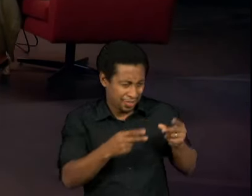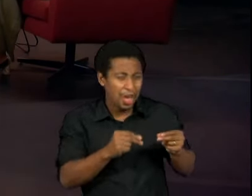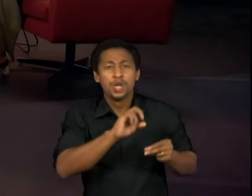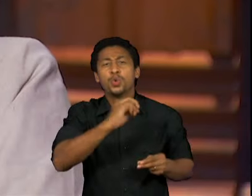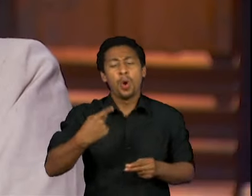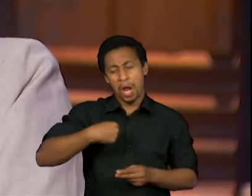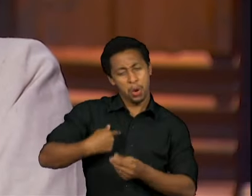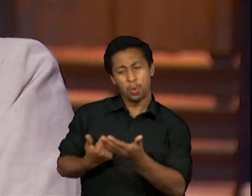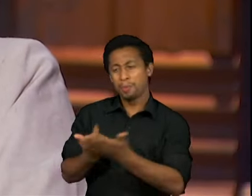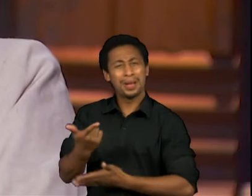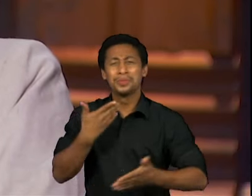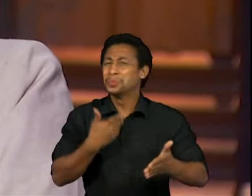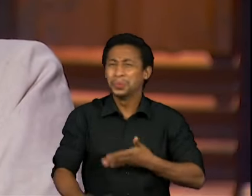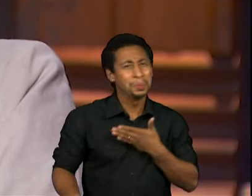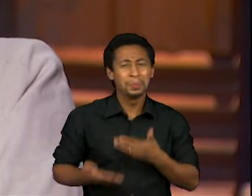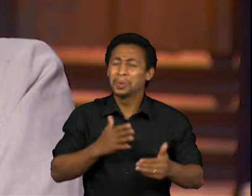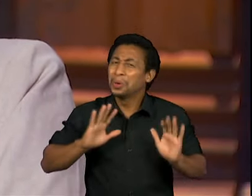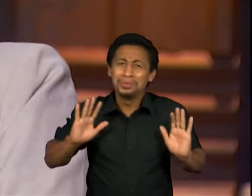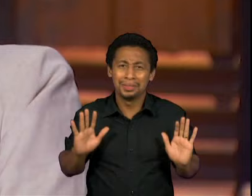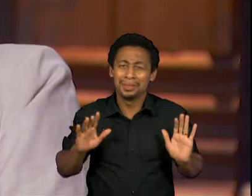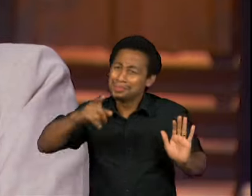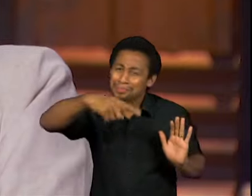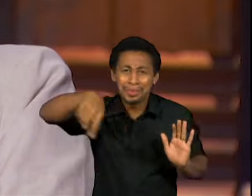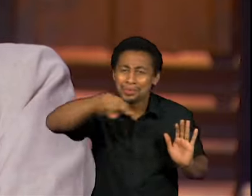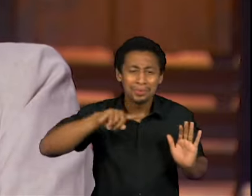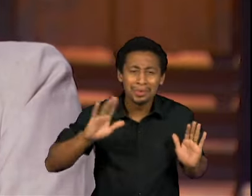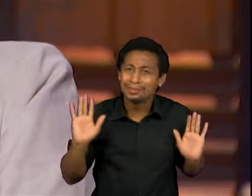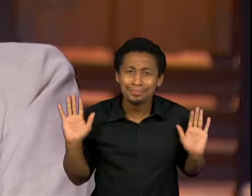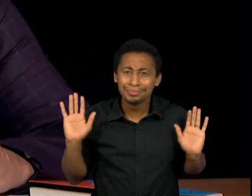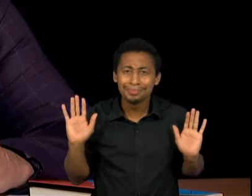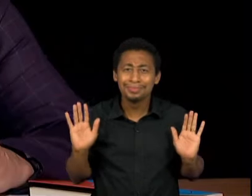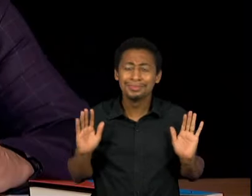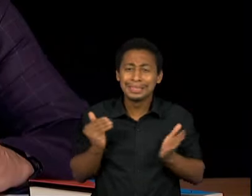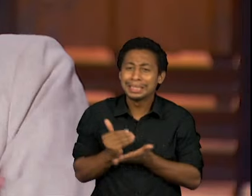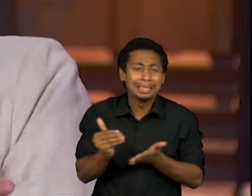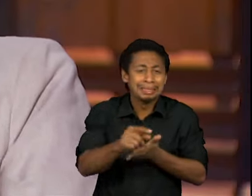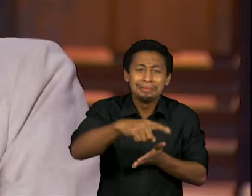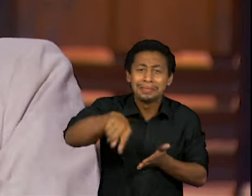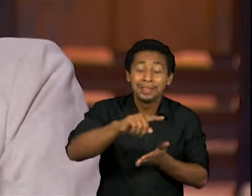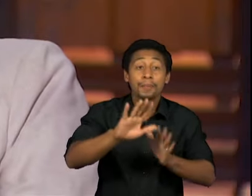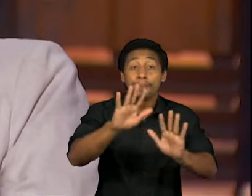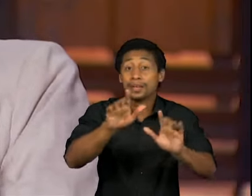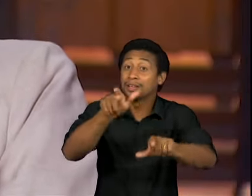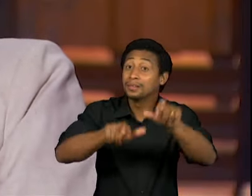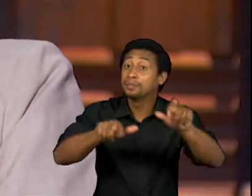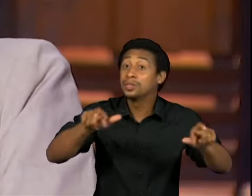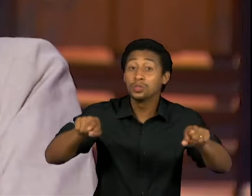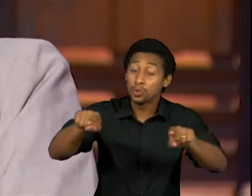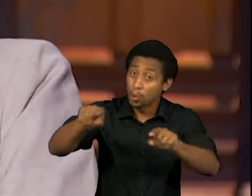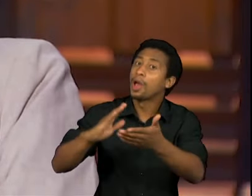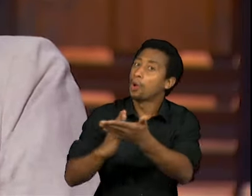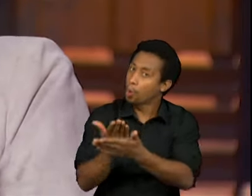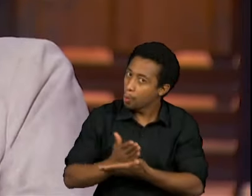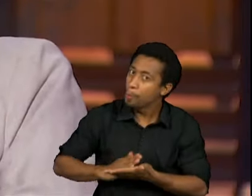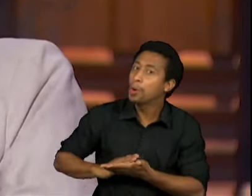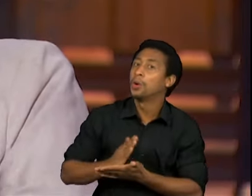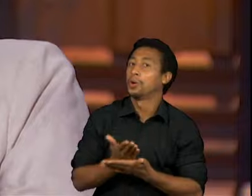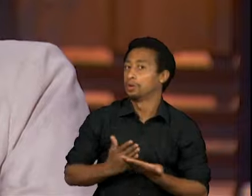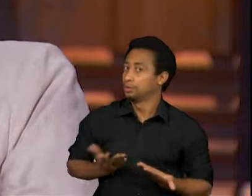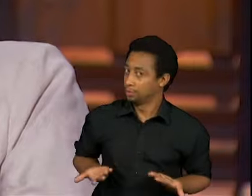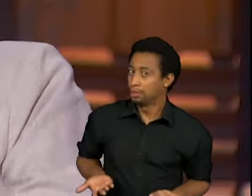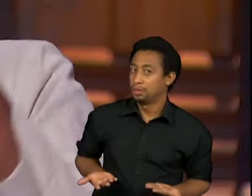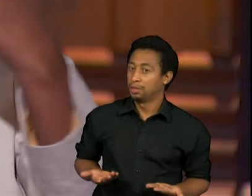então fico pensando né é isso diz muito sobre essas pessoas diz o quê e diz o quanto que ela se incomodam Talvez as